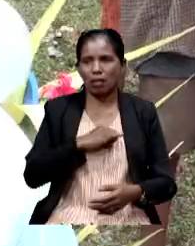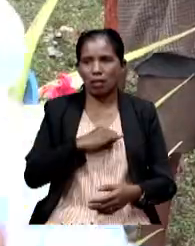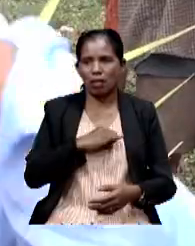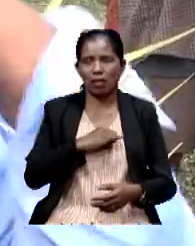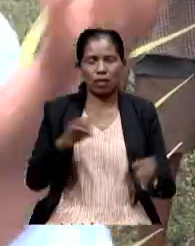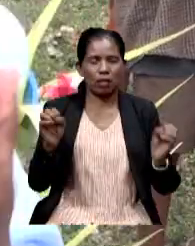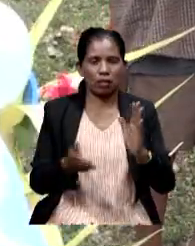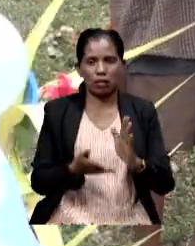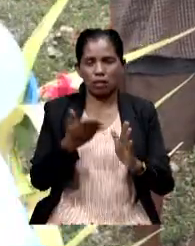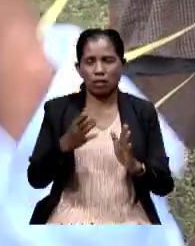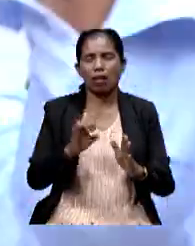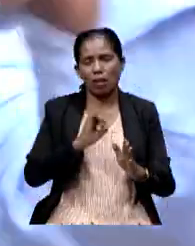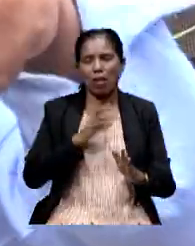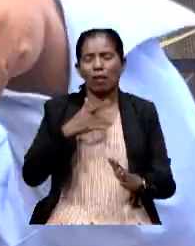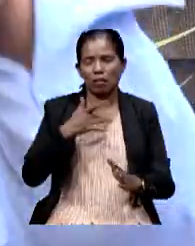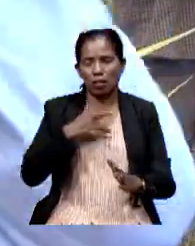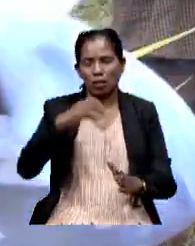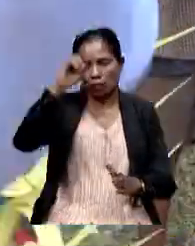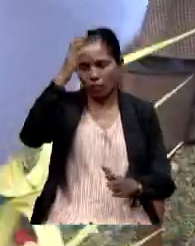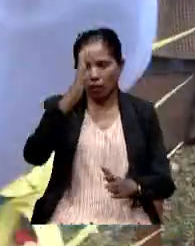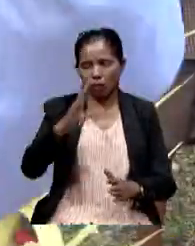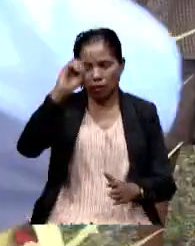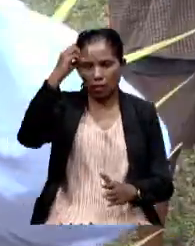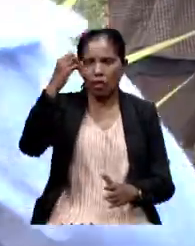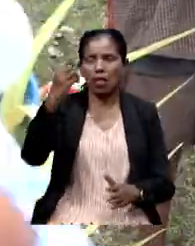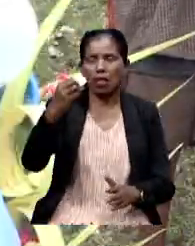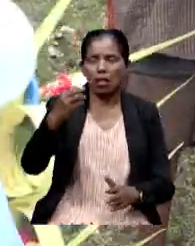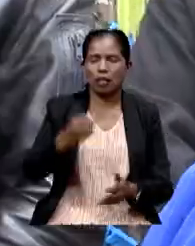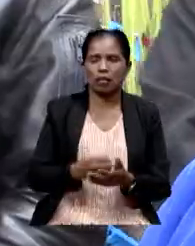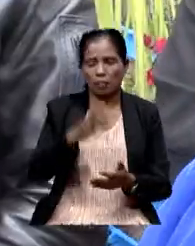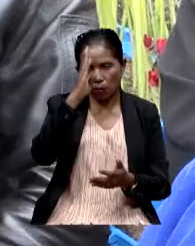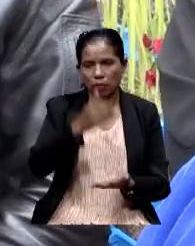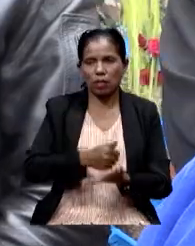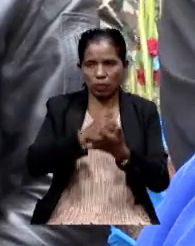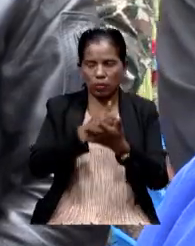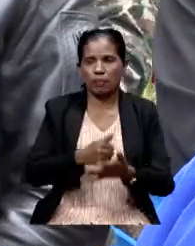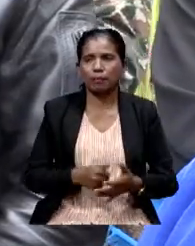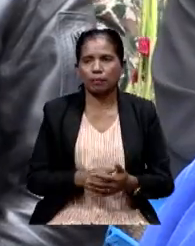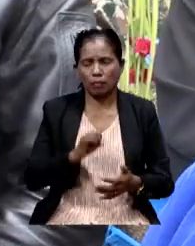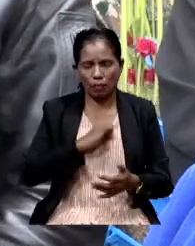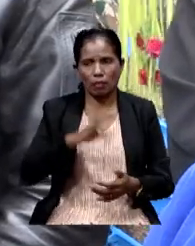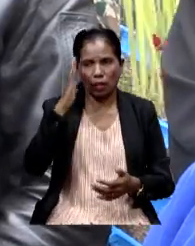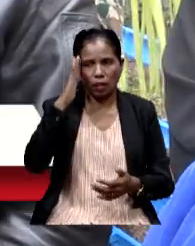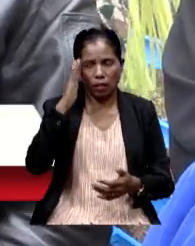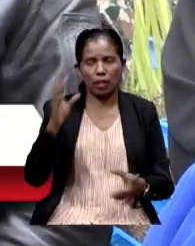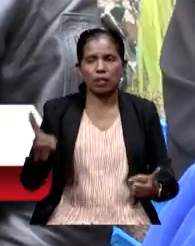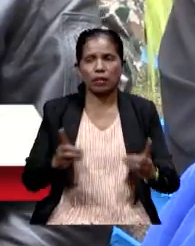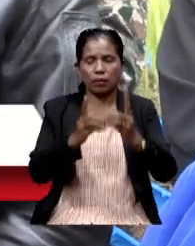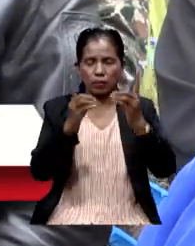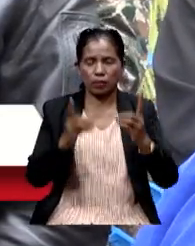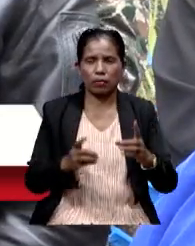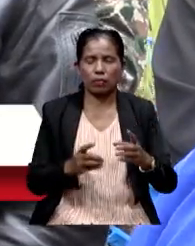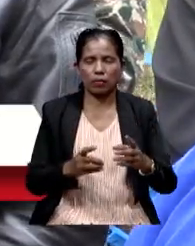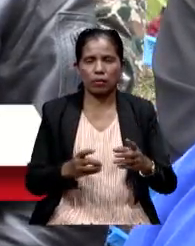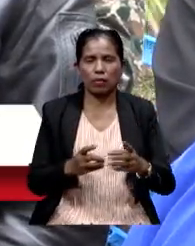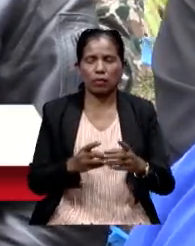eh, mai bi hausen ter marom makse ajuda par benis sa ita se aproveita hau hanuin enfrenta